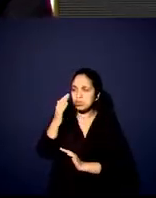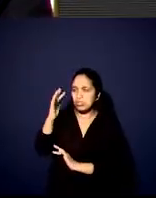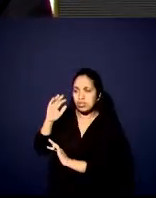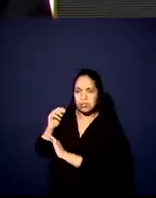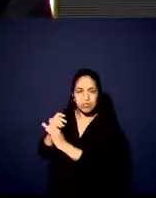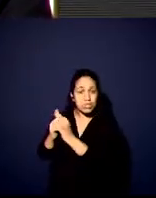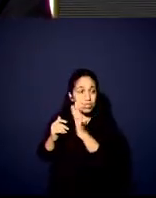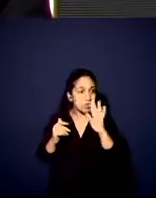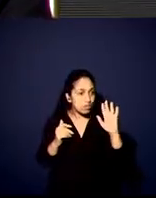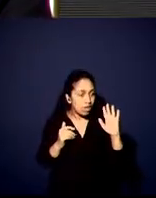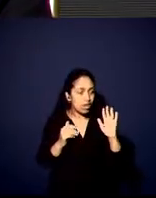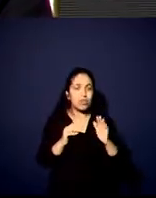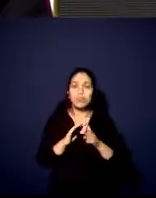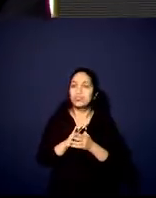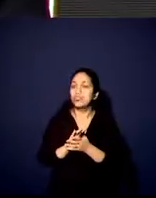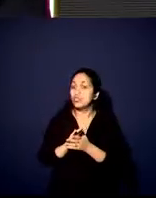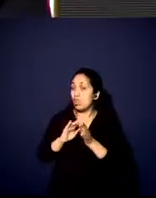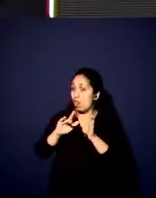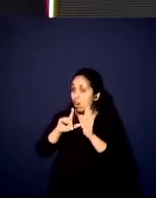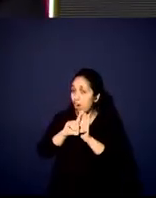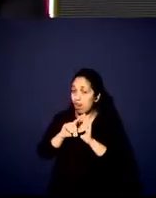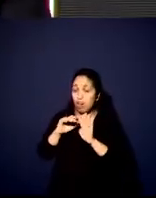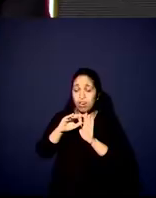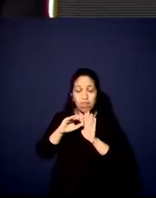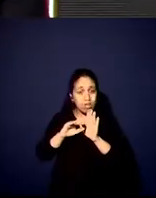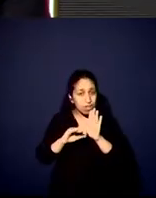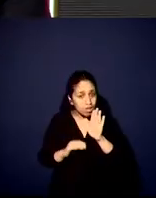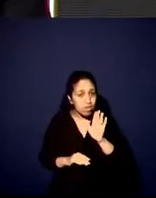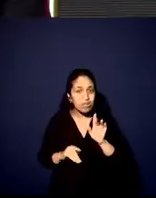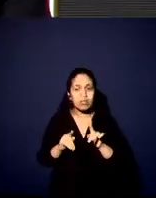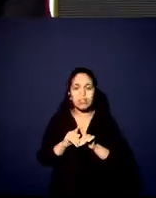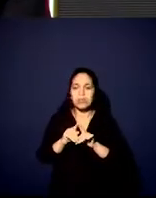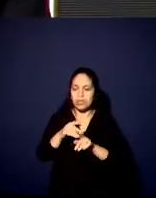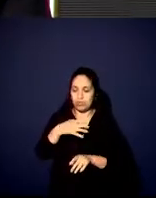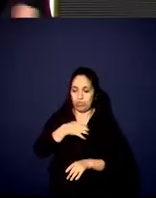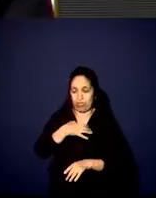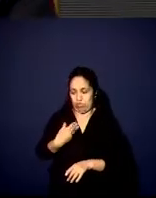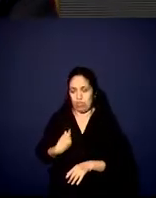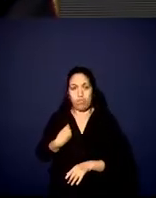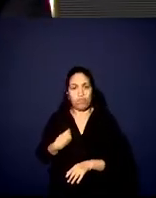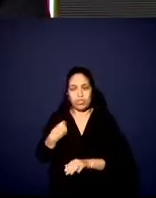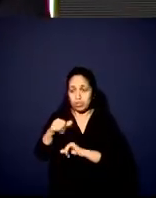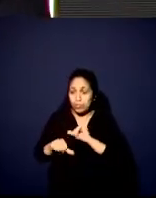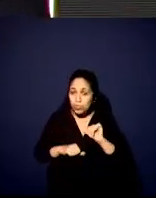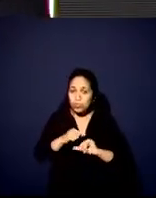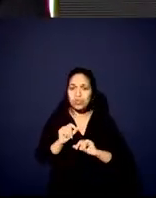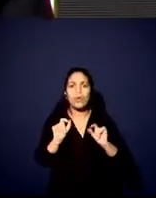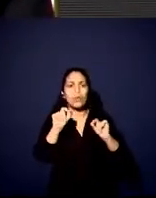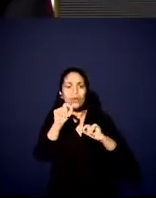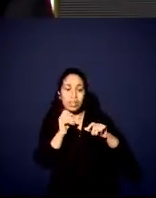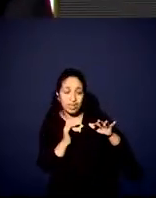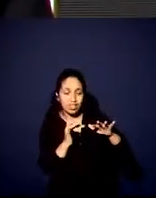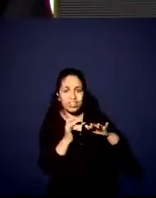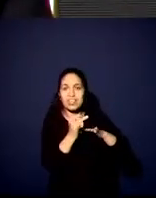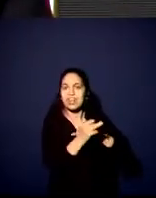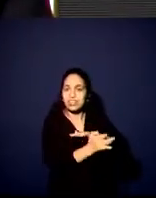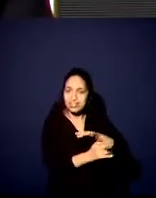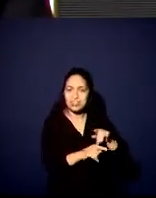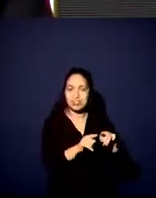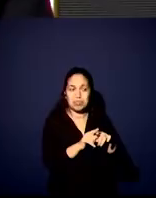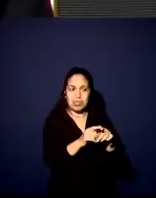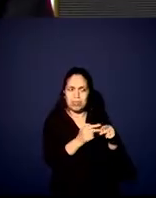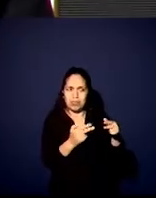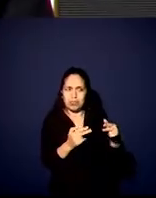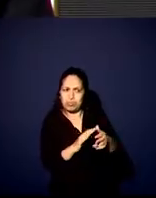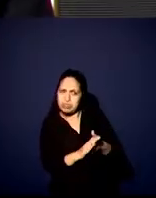de legislação de uma mudança rápida no nosso estilo de vida como as redes sociais e todas as polêmicas que elas